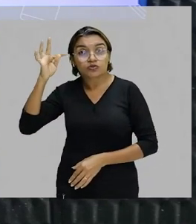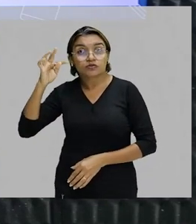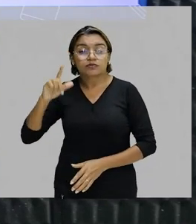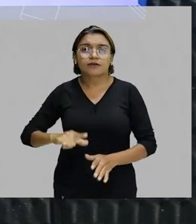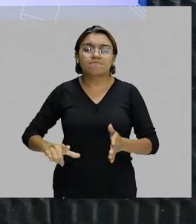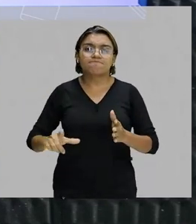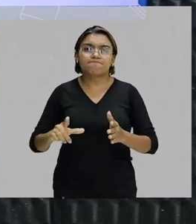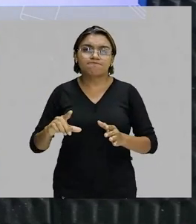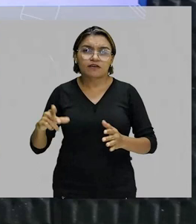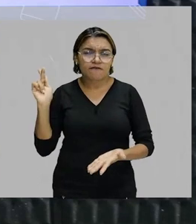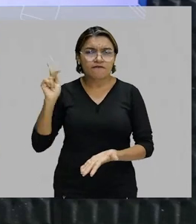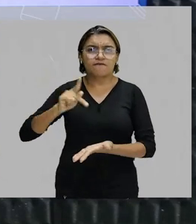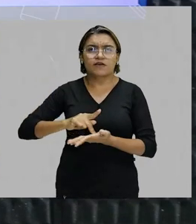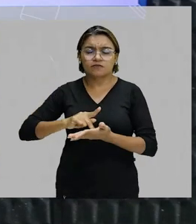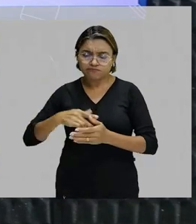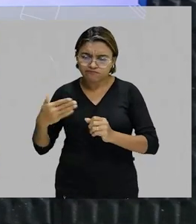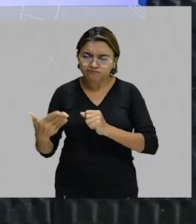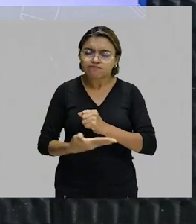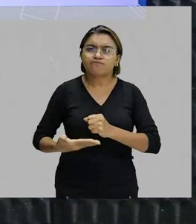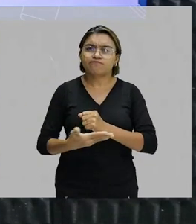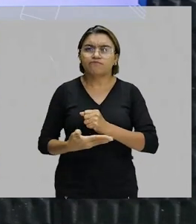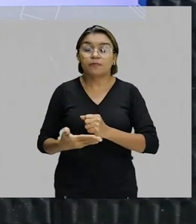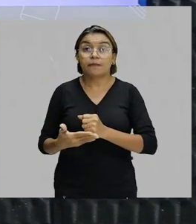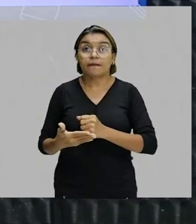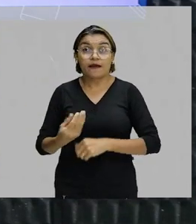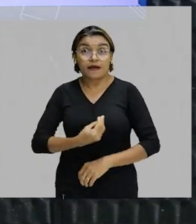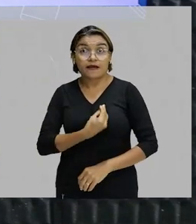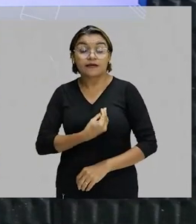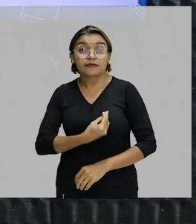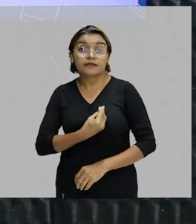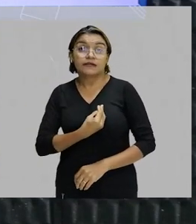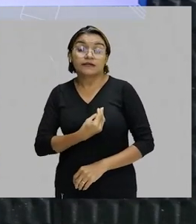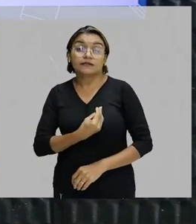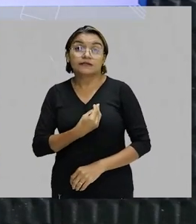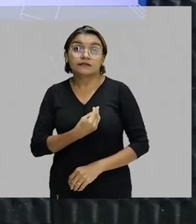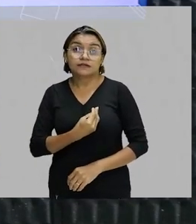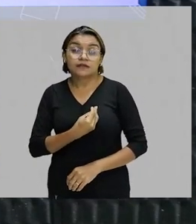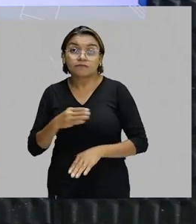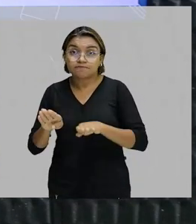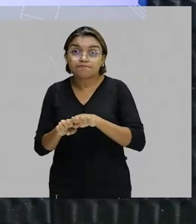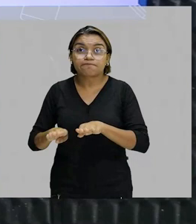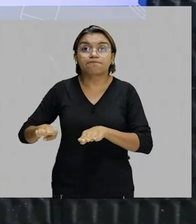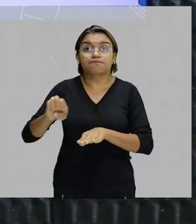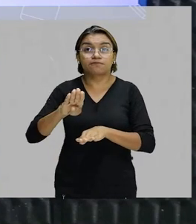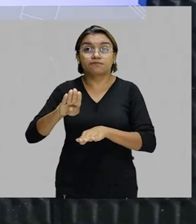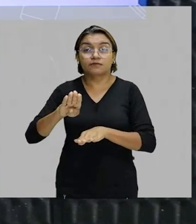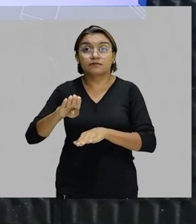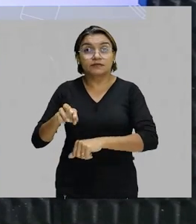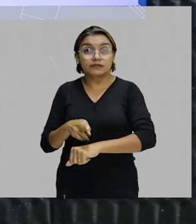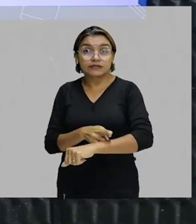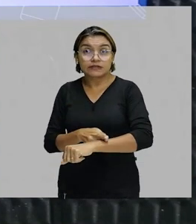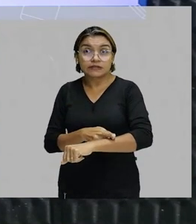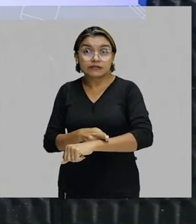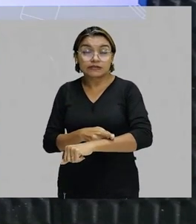legitimavam que fundamentavam a existência ali de uma suposta superioridade racial ou